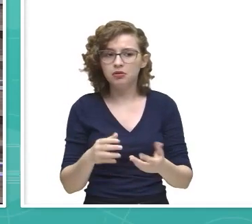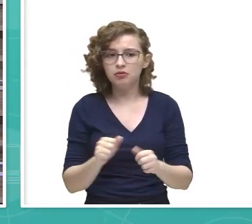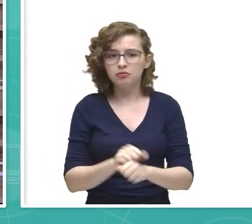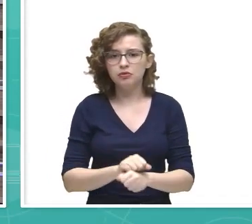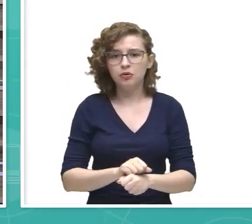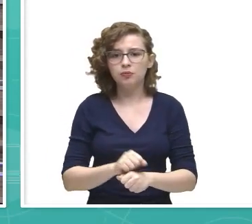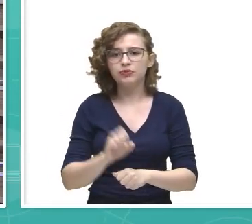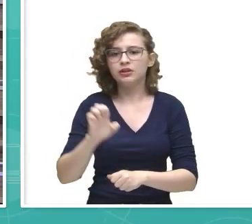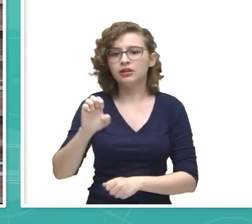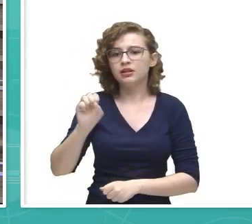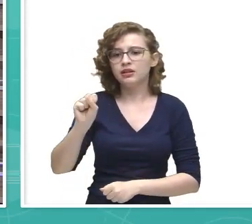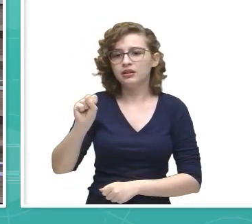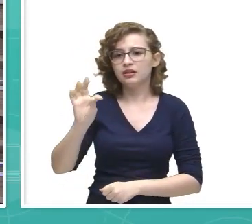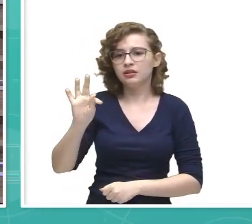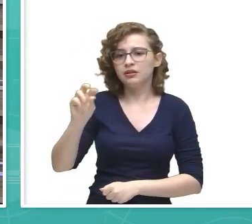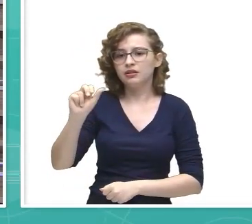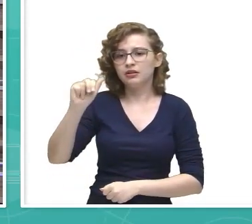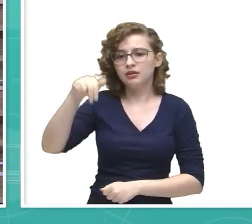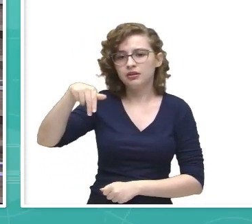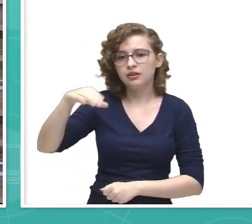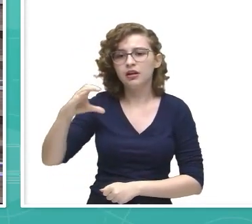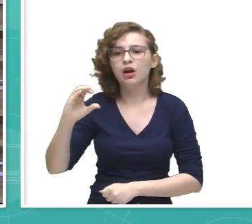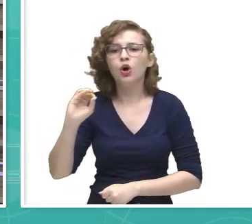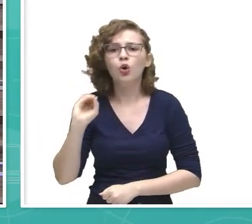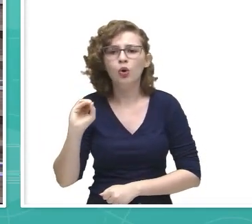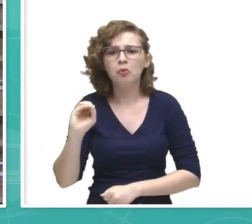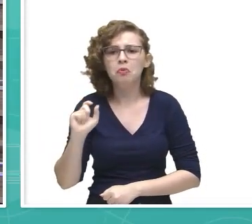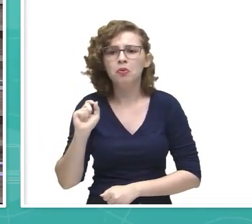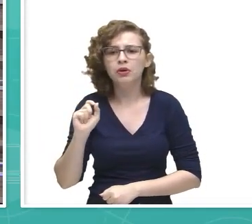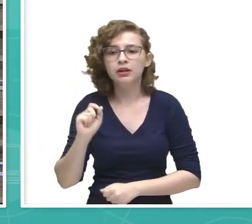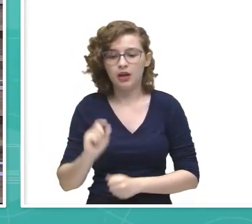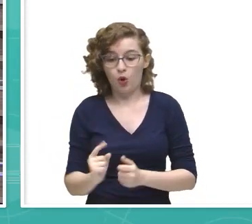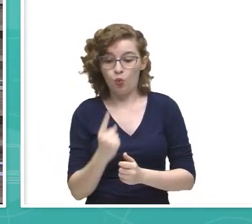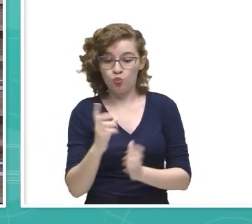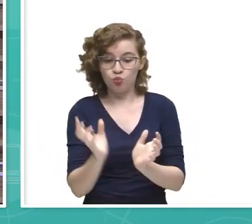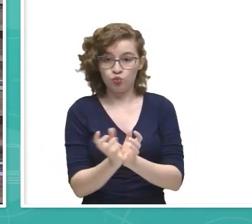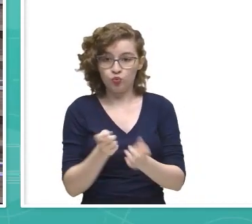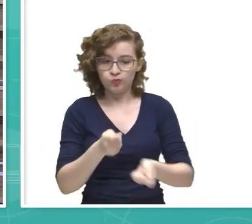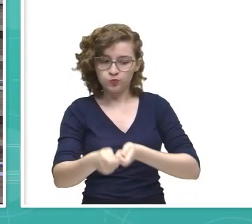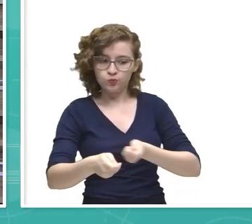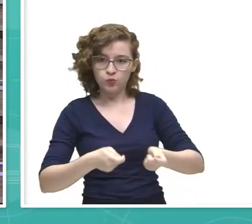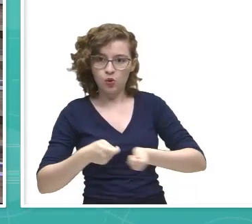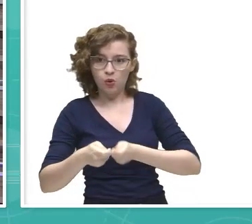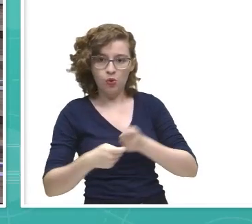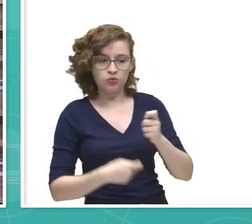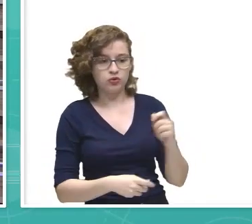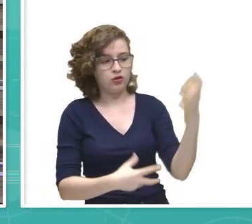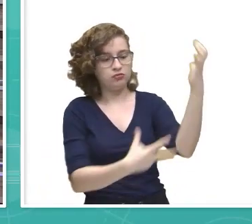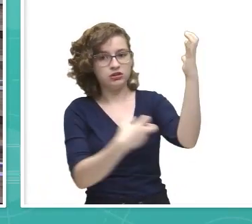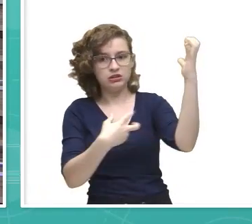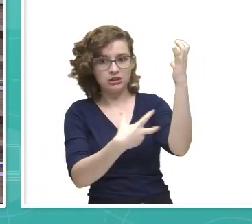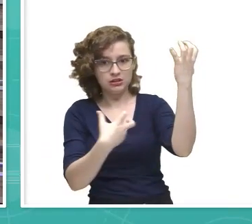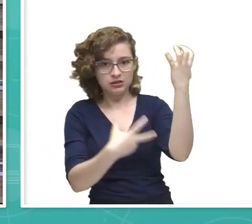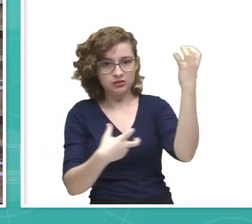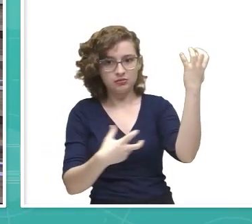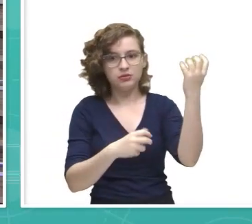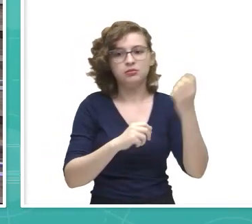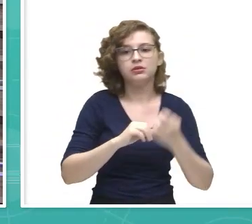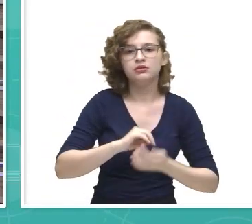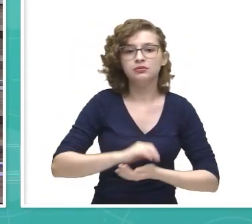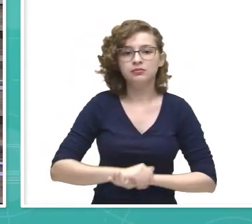seria isso? Vou conceder o monopólio de exploração do pau-brasil para uma companhia que vai me pagar por